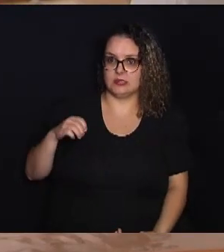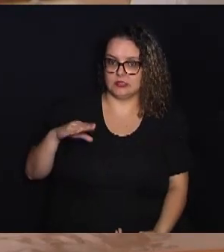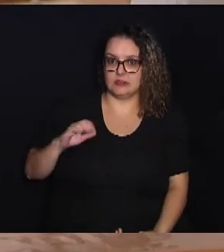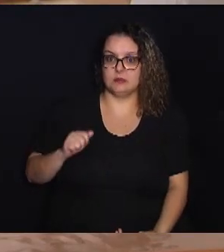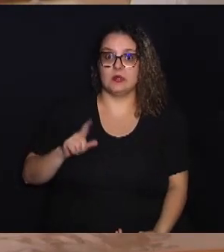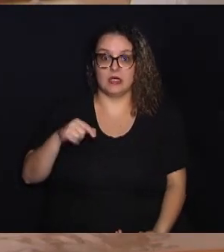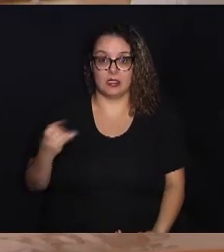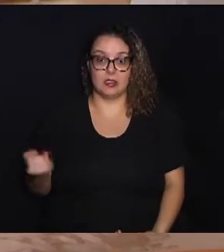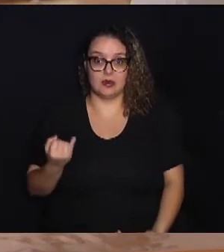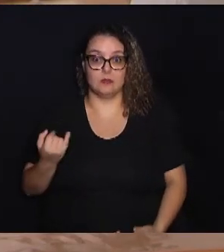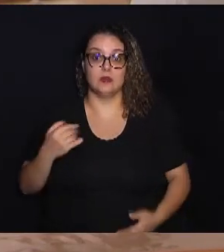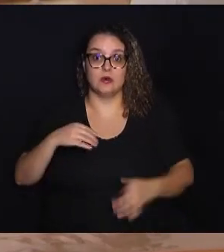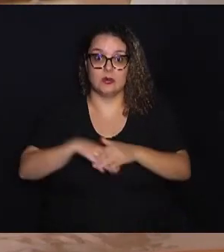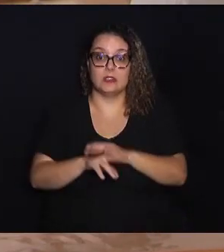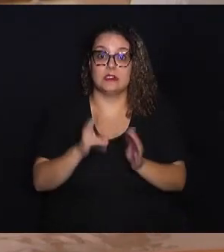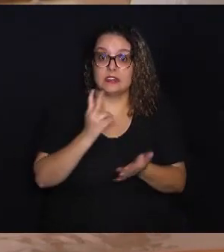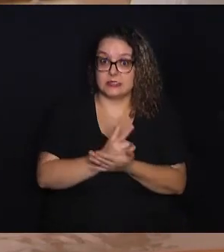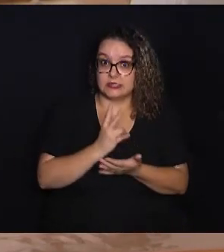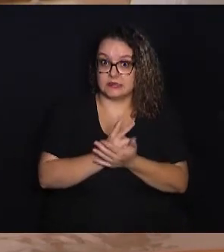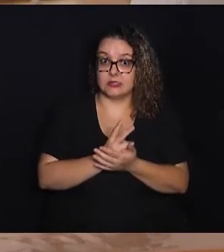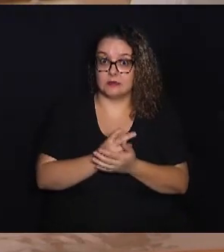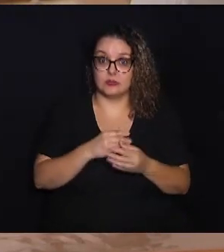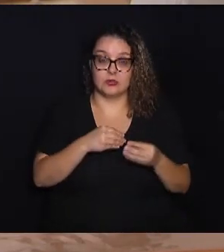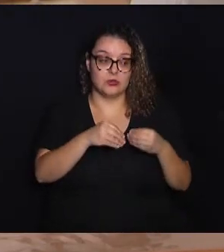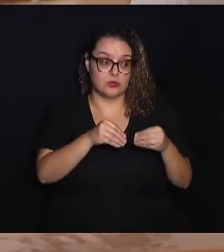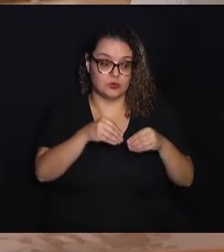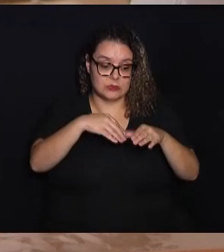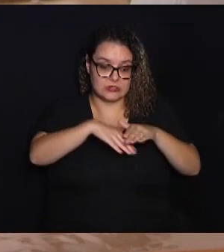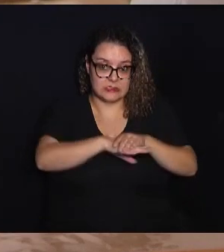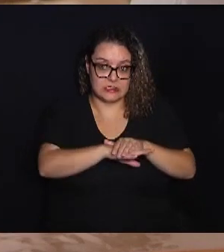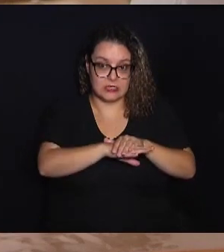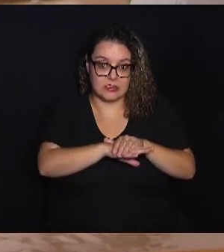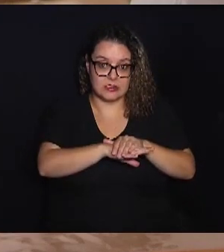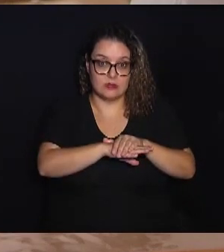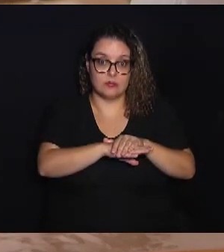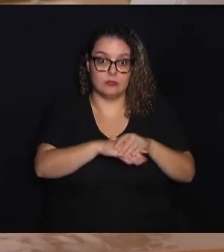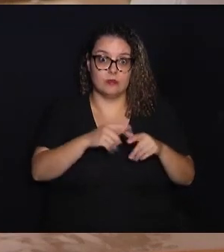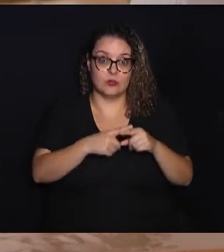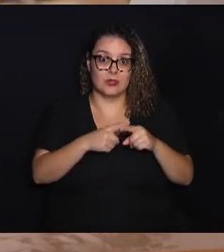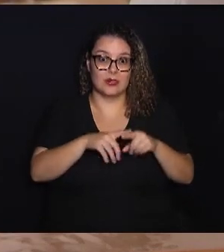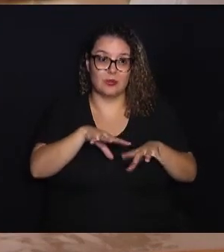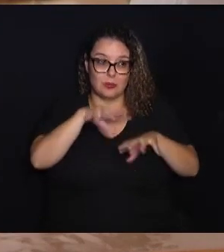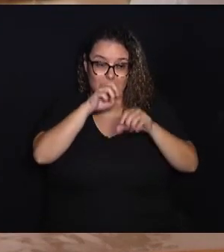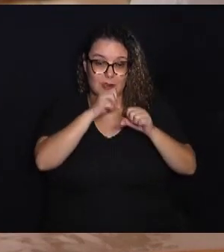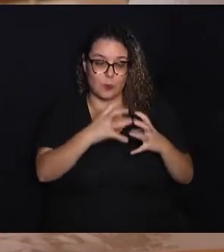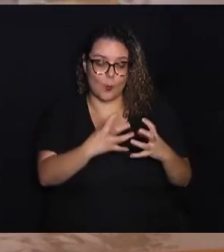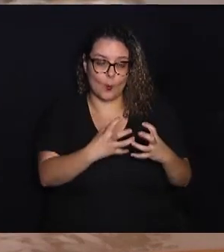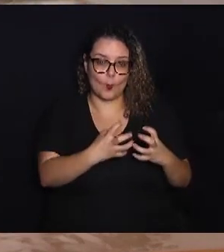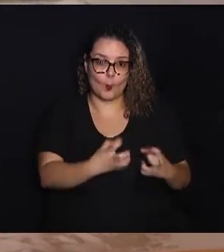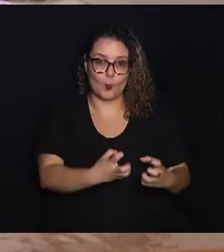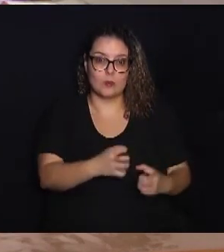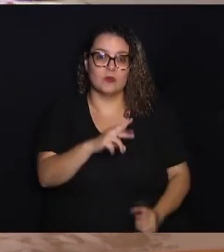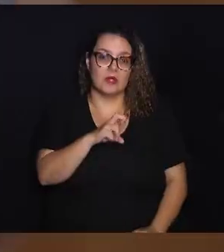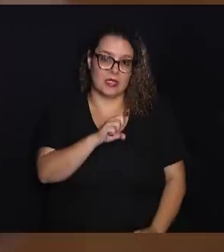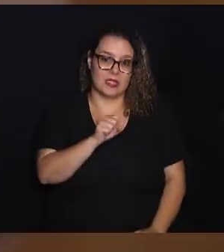No meio, né, na palma da mão, a gente pode ir fazendo o formato. E ela já